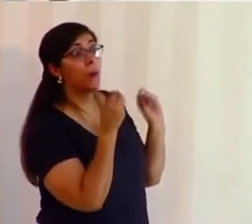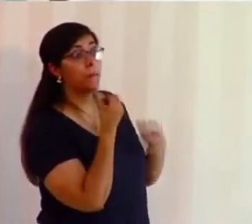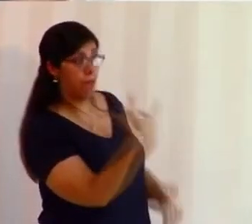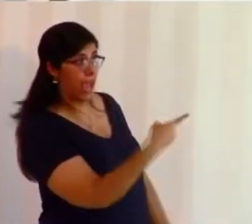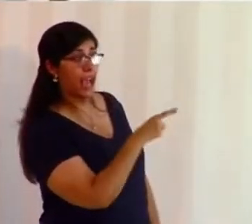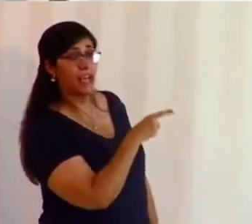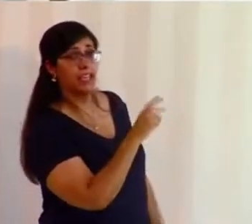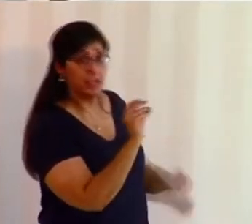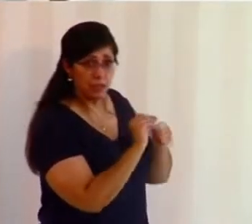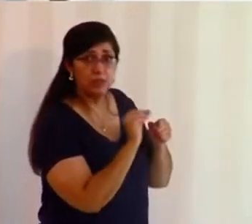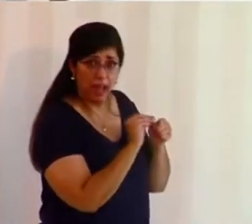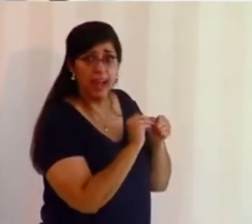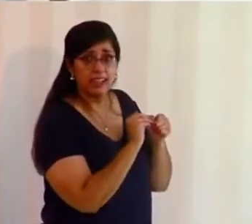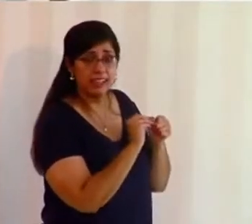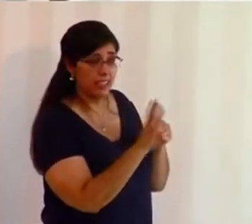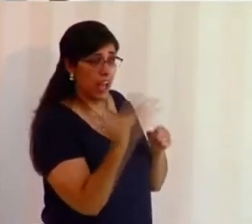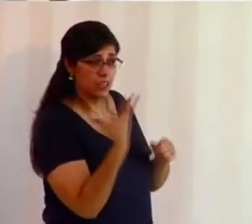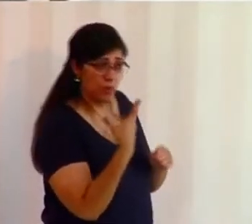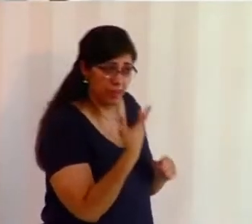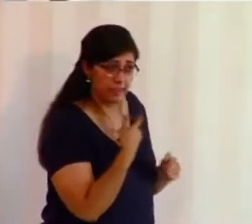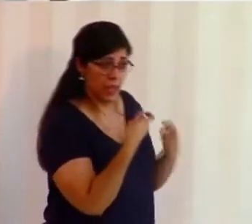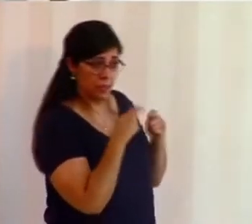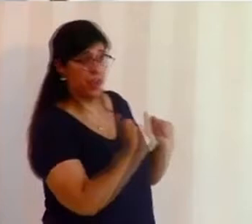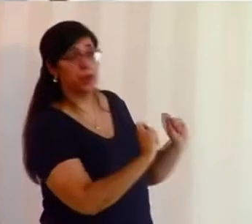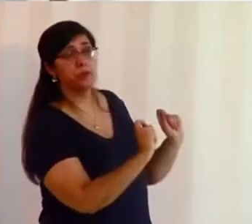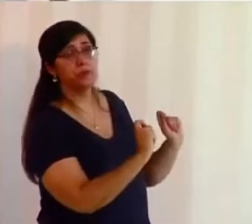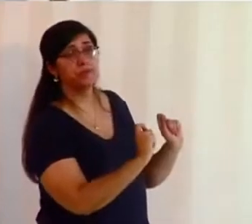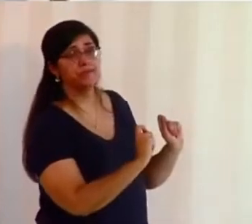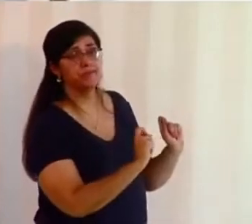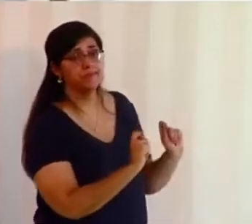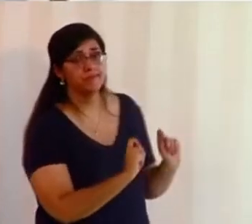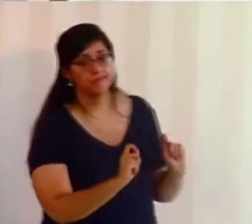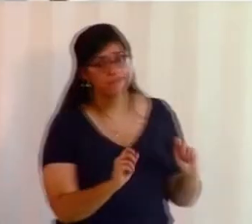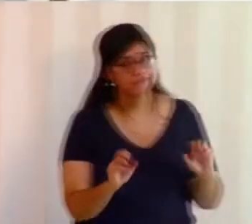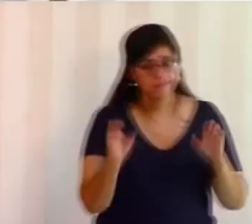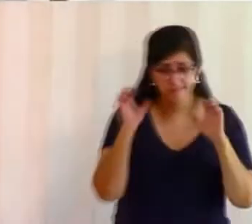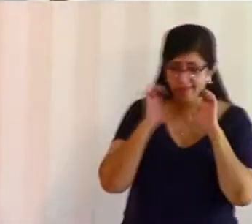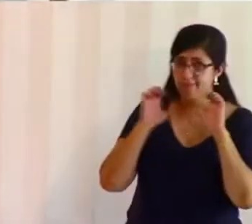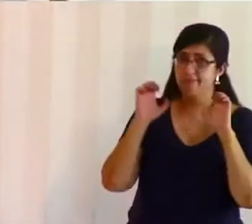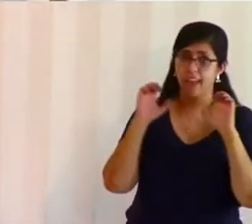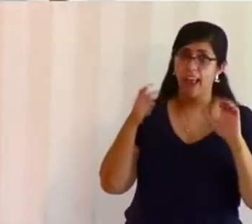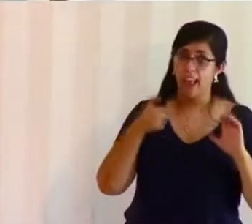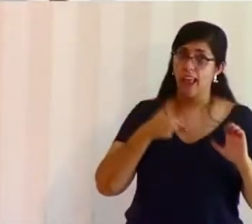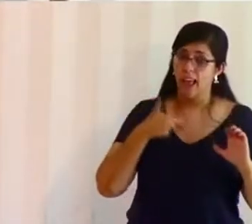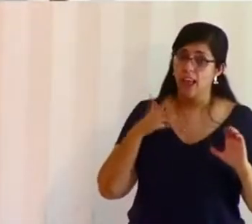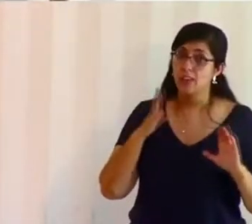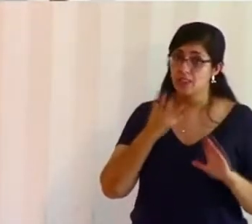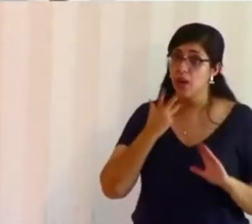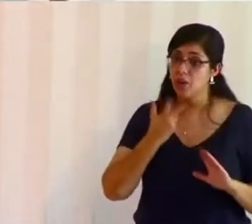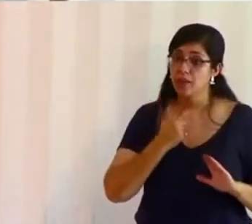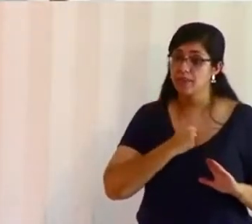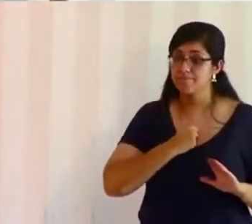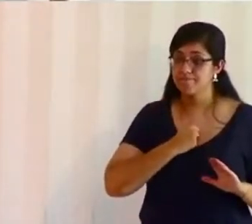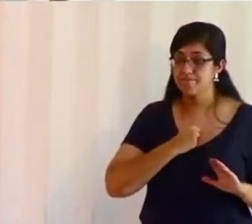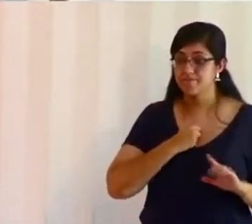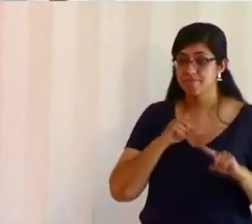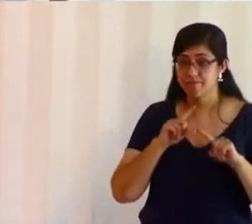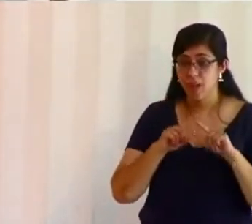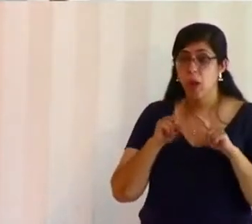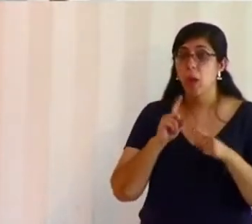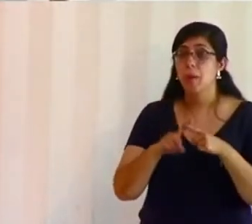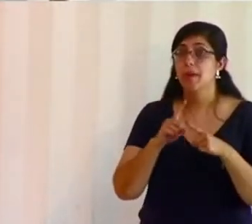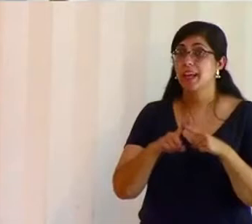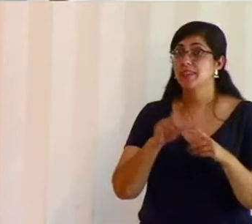bem, esse homem aqui me salvou. E aí o evangelista olhou para ele e falou assim: é verdade, fui eu que te salvei, porque se